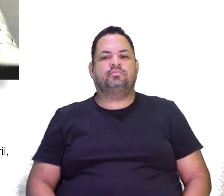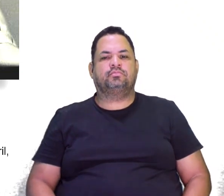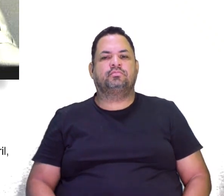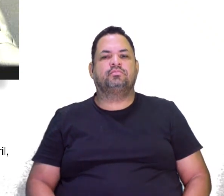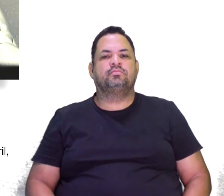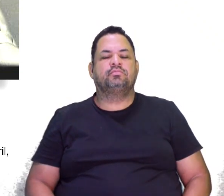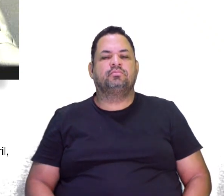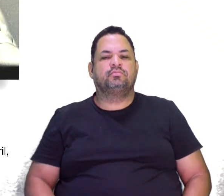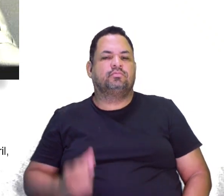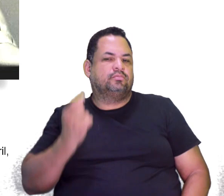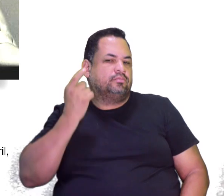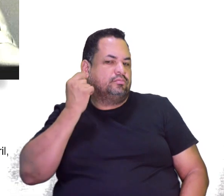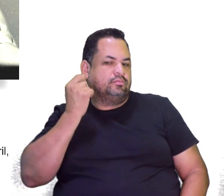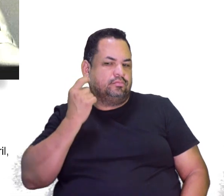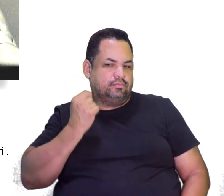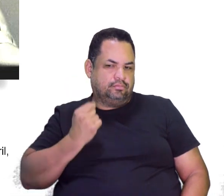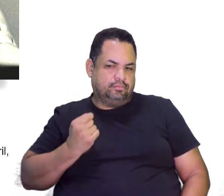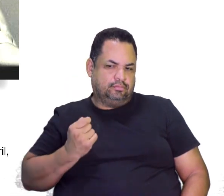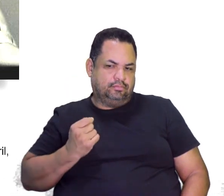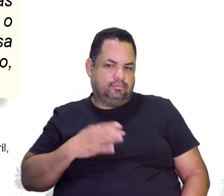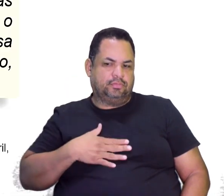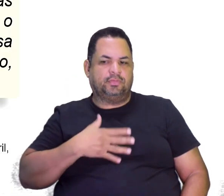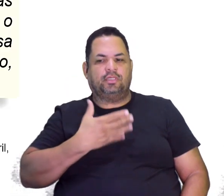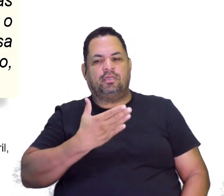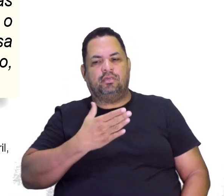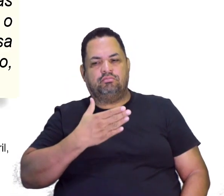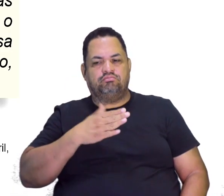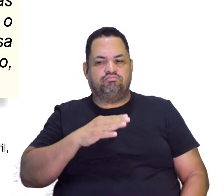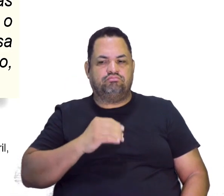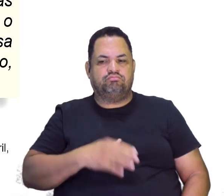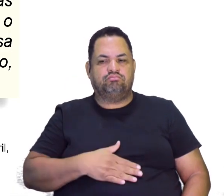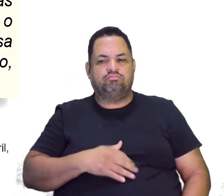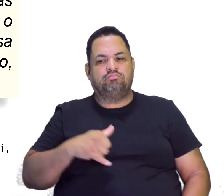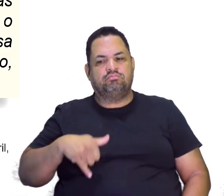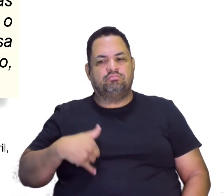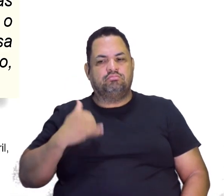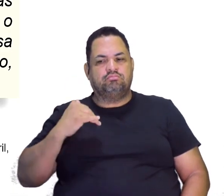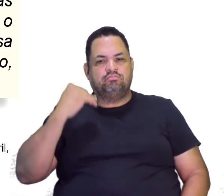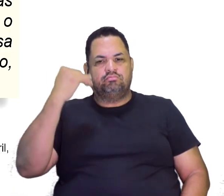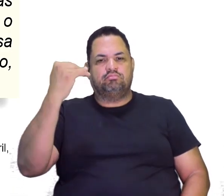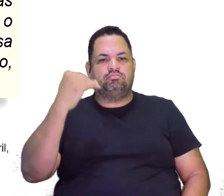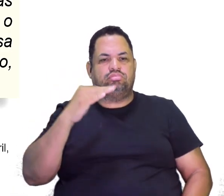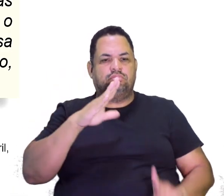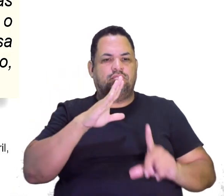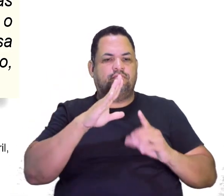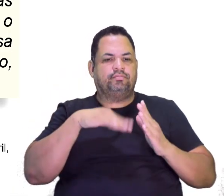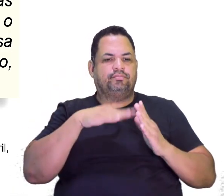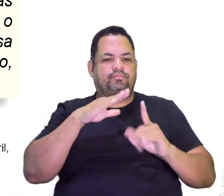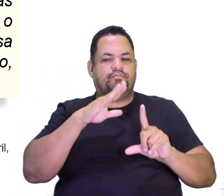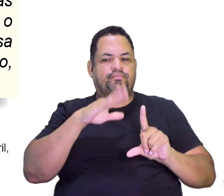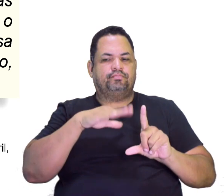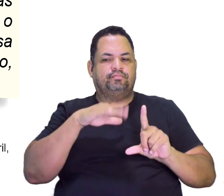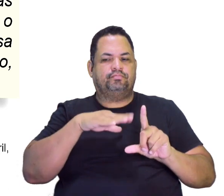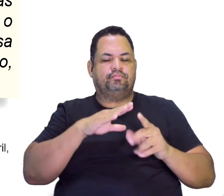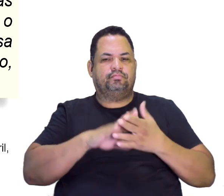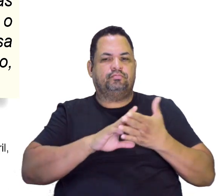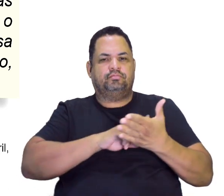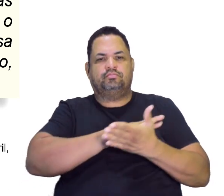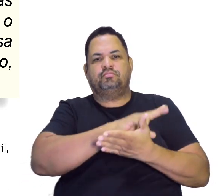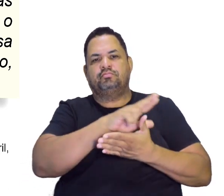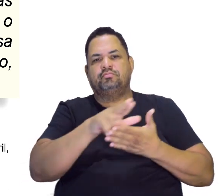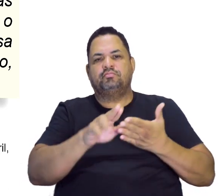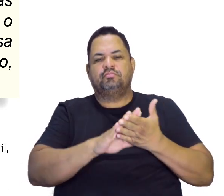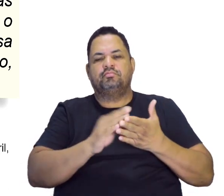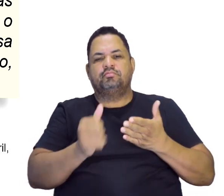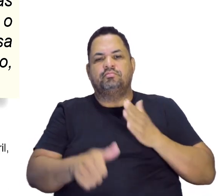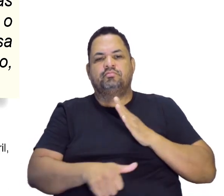já com a idade mais avançada né E aí ela pintou vários quados tem várias frases na uma